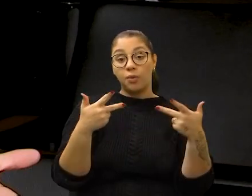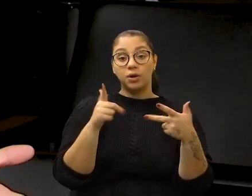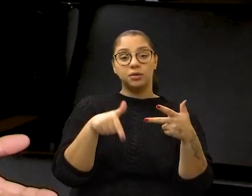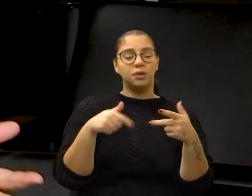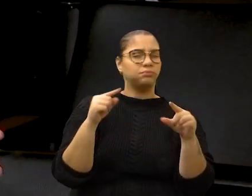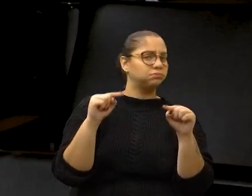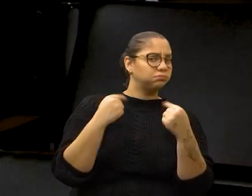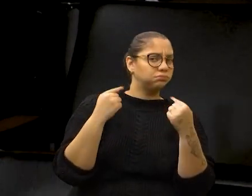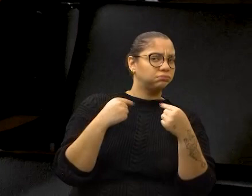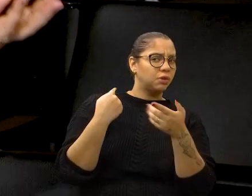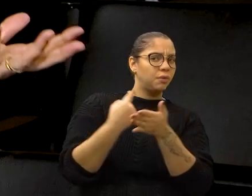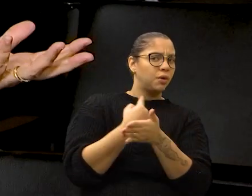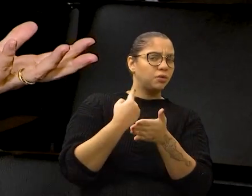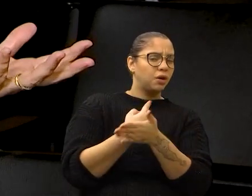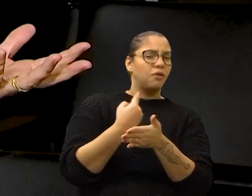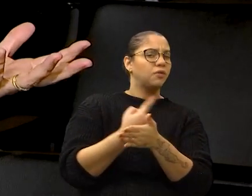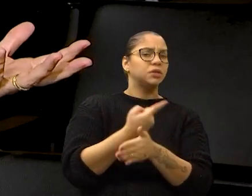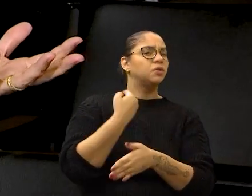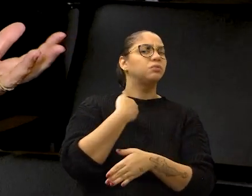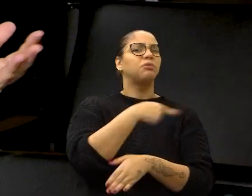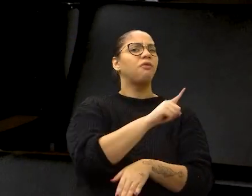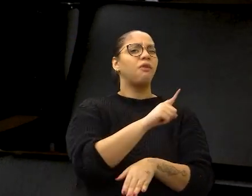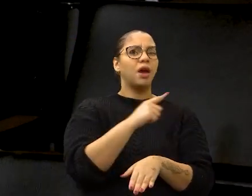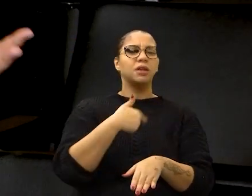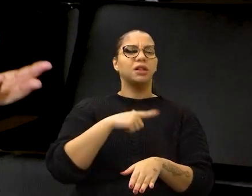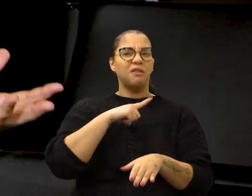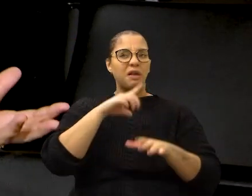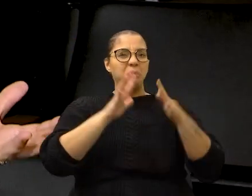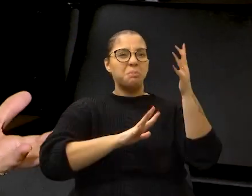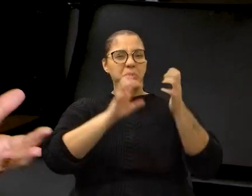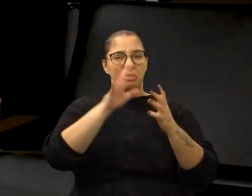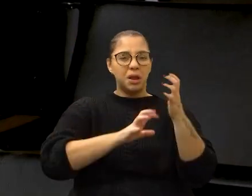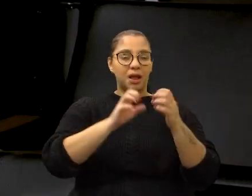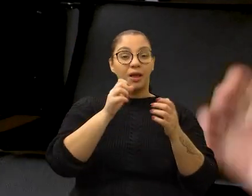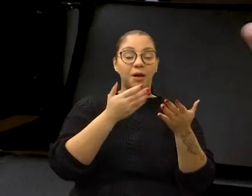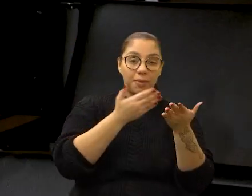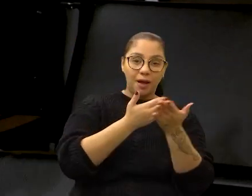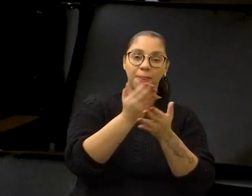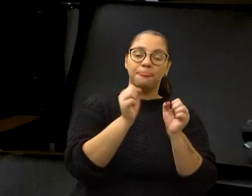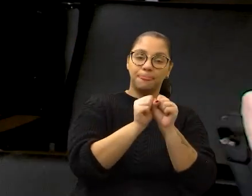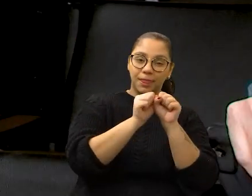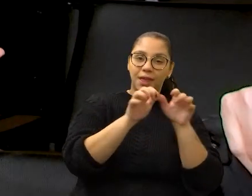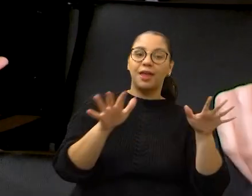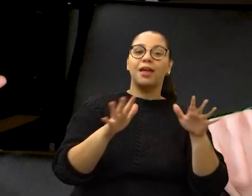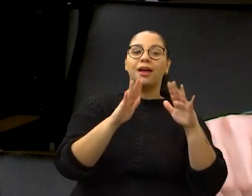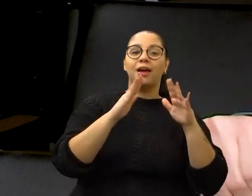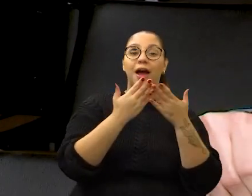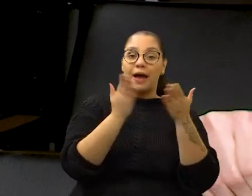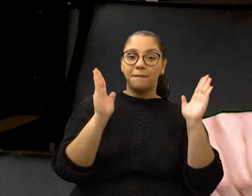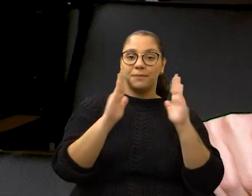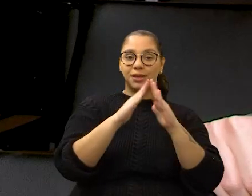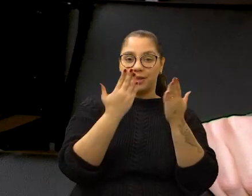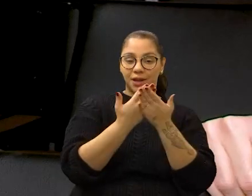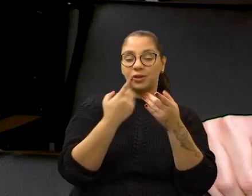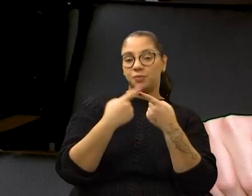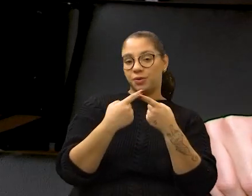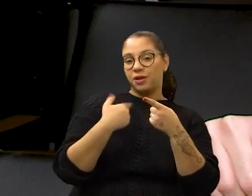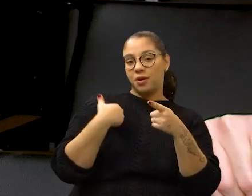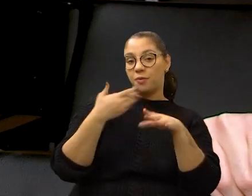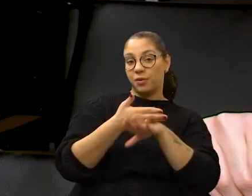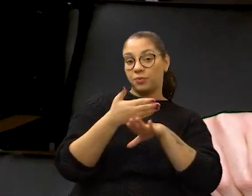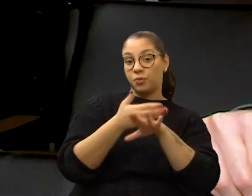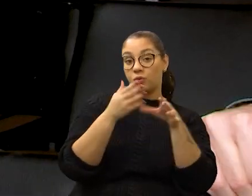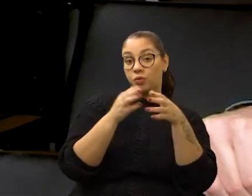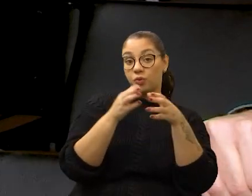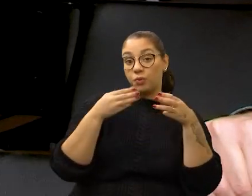me questionaram, você não está indo você que brigou tanto para sair essas creches, porque eu faço parte do grupo do Ministério